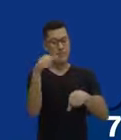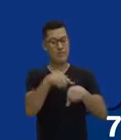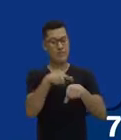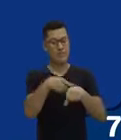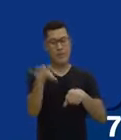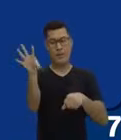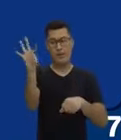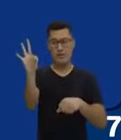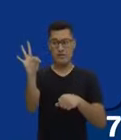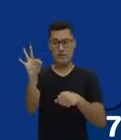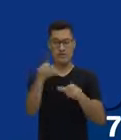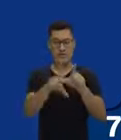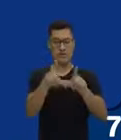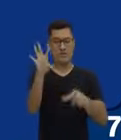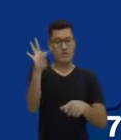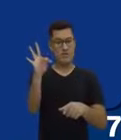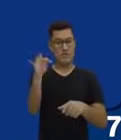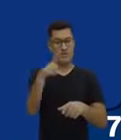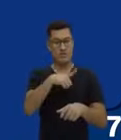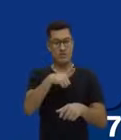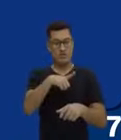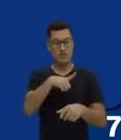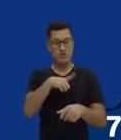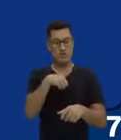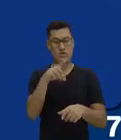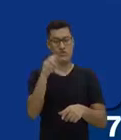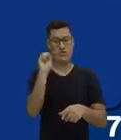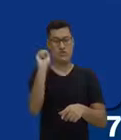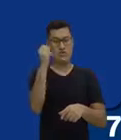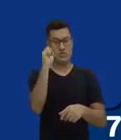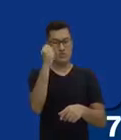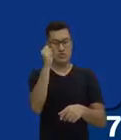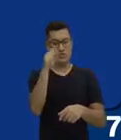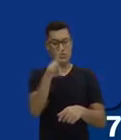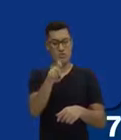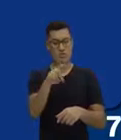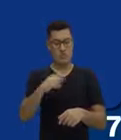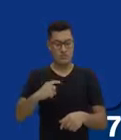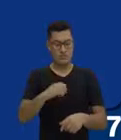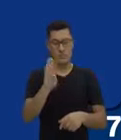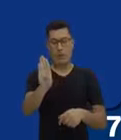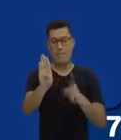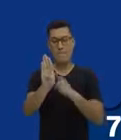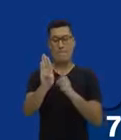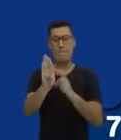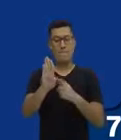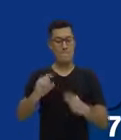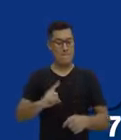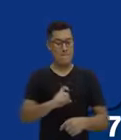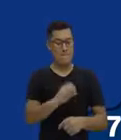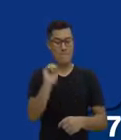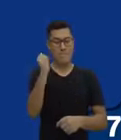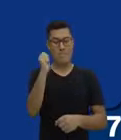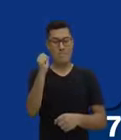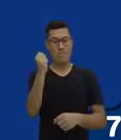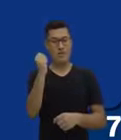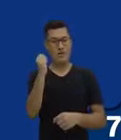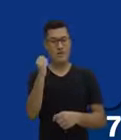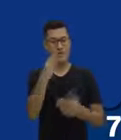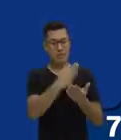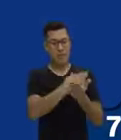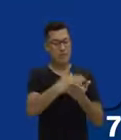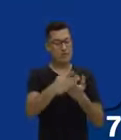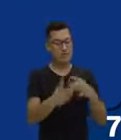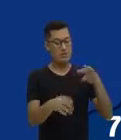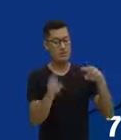tinha 8 bactérias. Não é isso? 8 bactérias. Quando passou uma hora, né, passou para o tempo